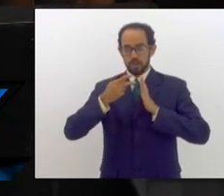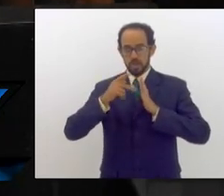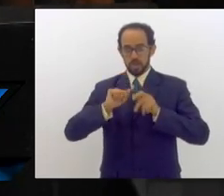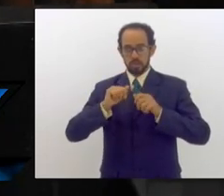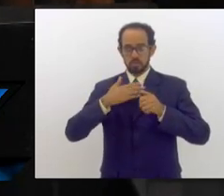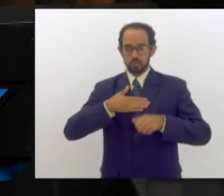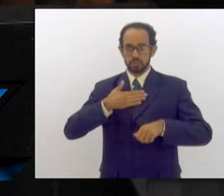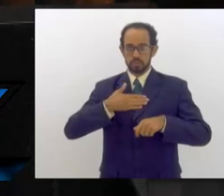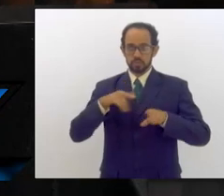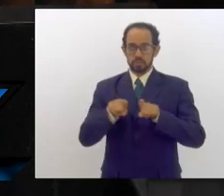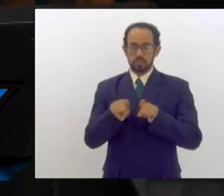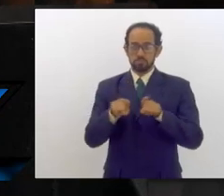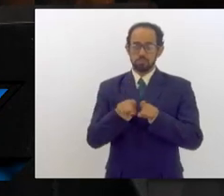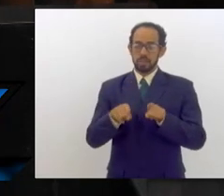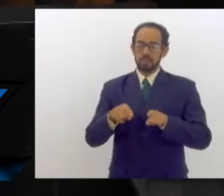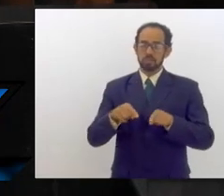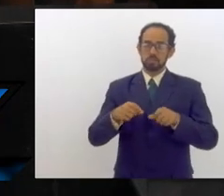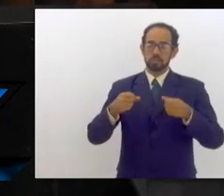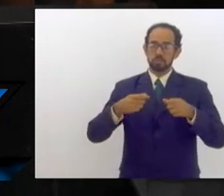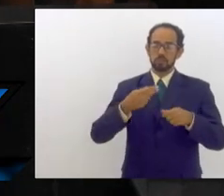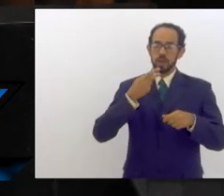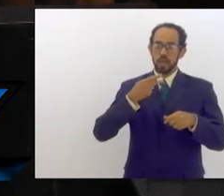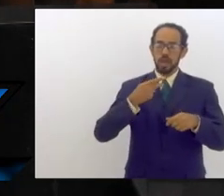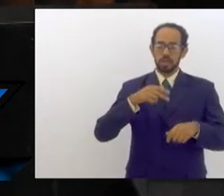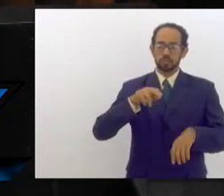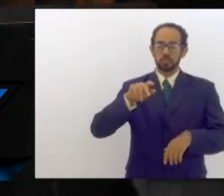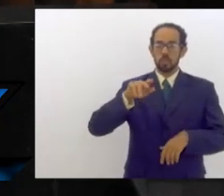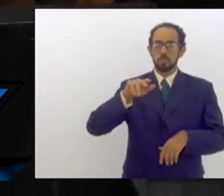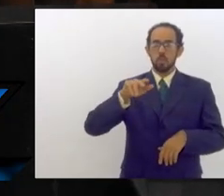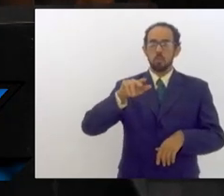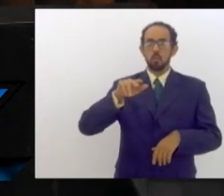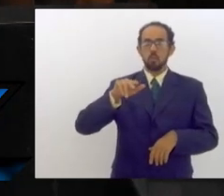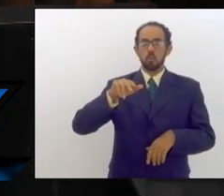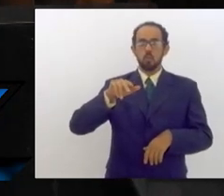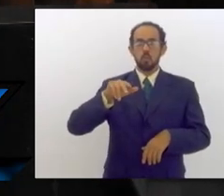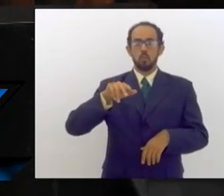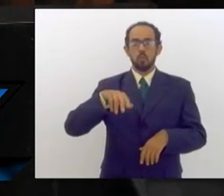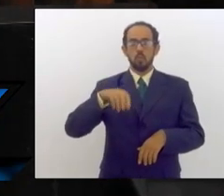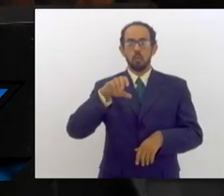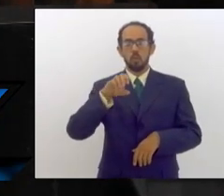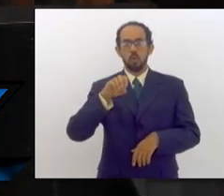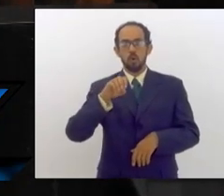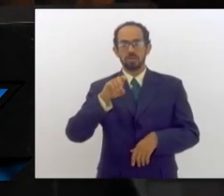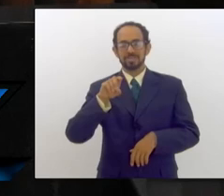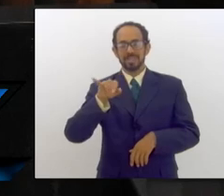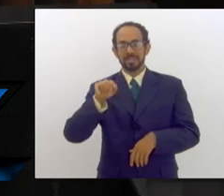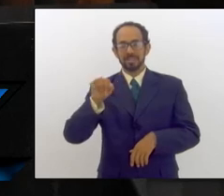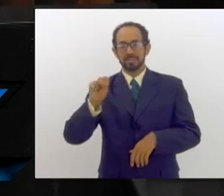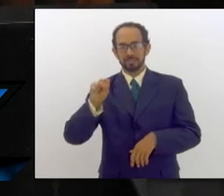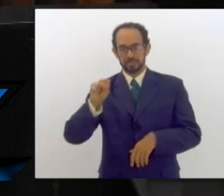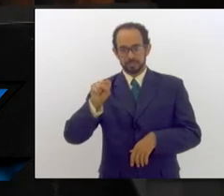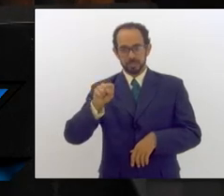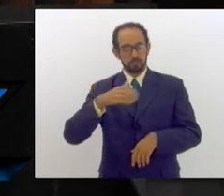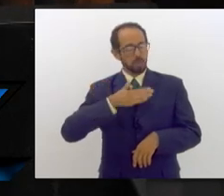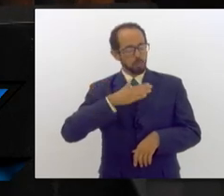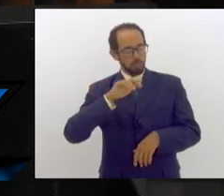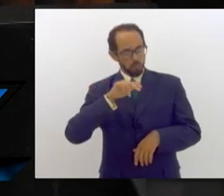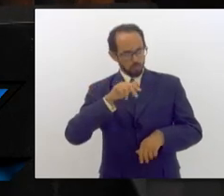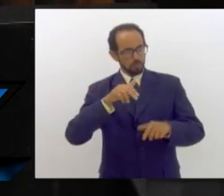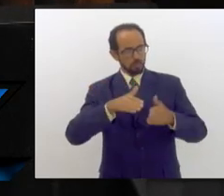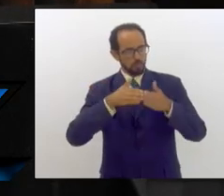eu quero registrar a presença aqui do meu mano tia Ju Oséias de Paula tá lá fica aí meu irmão